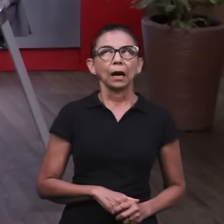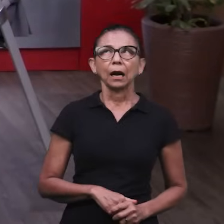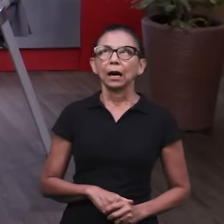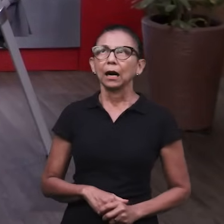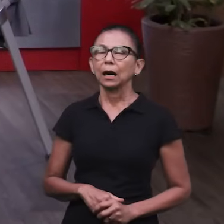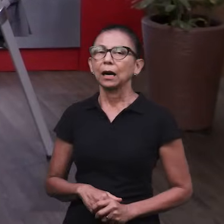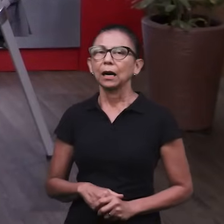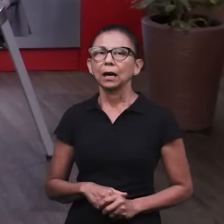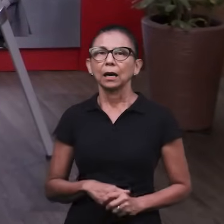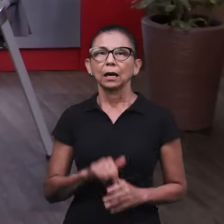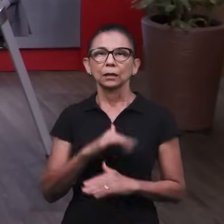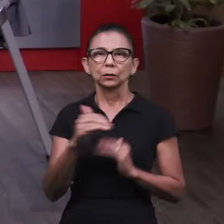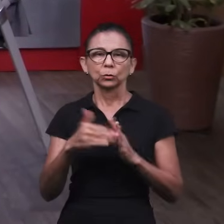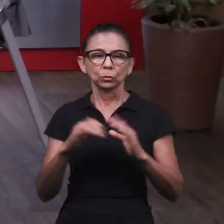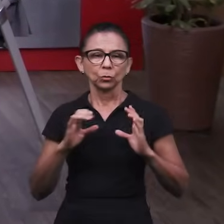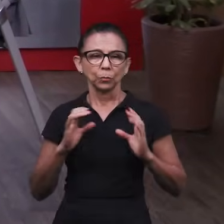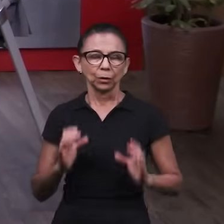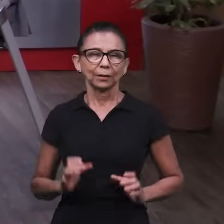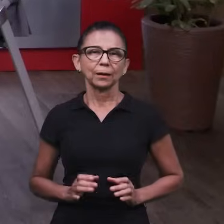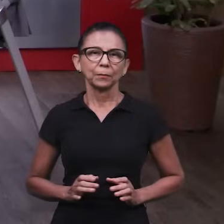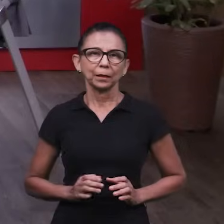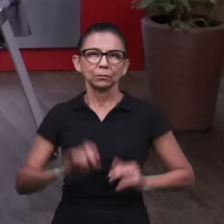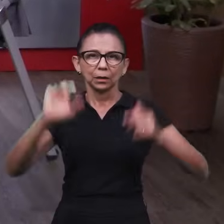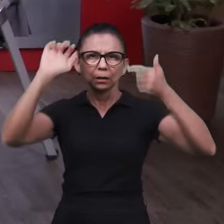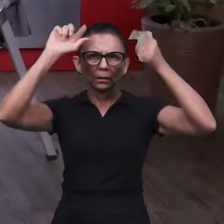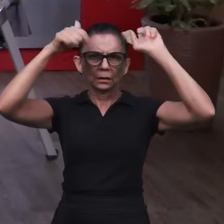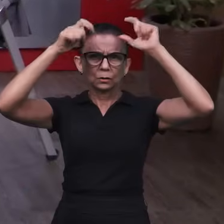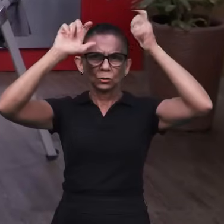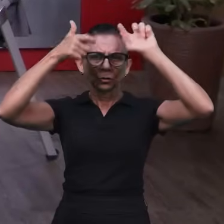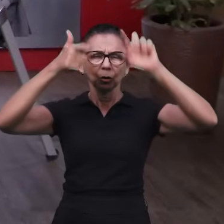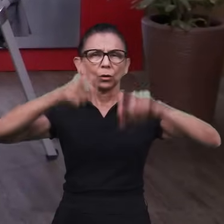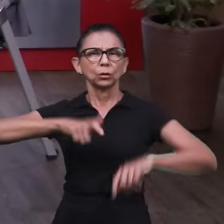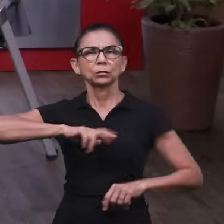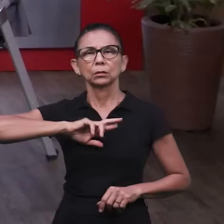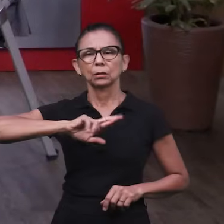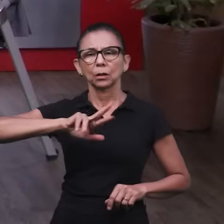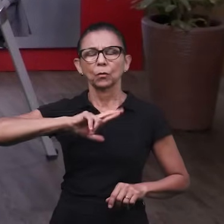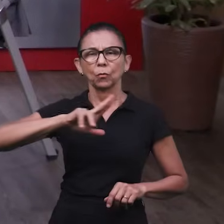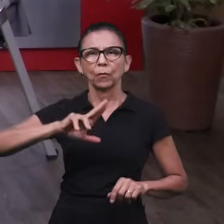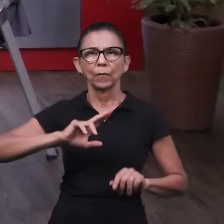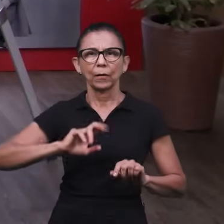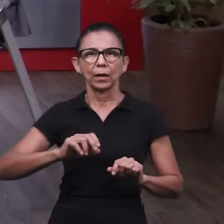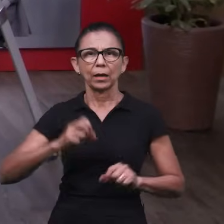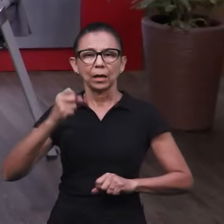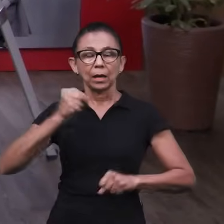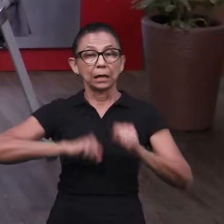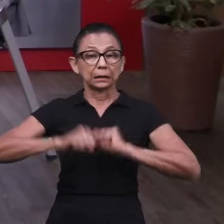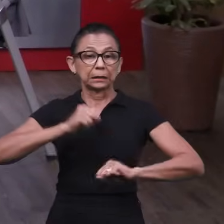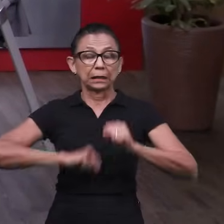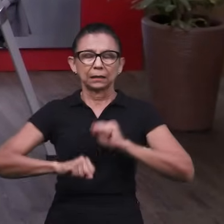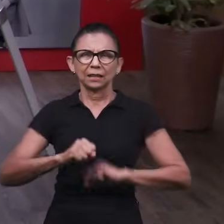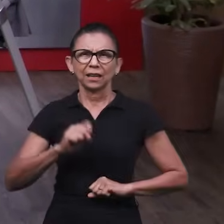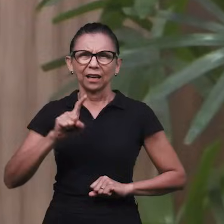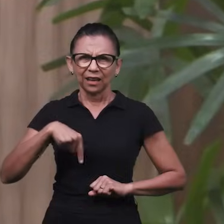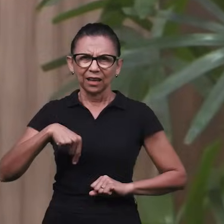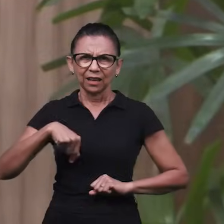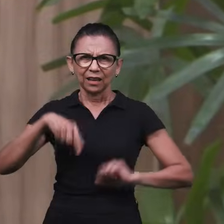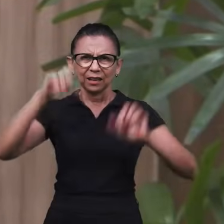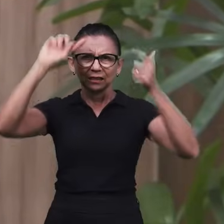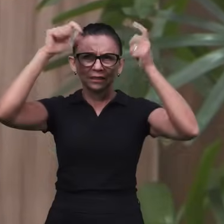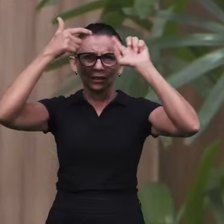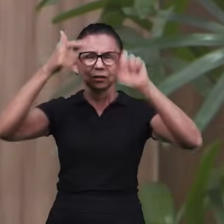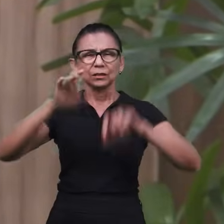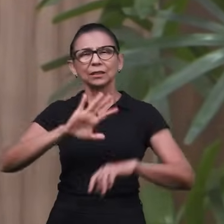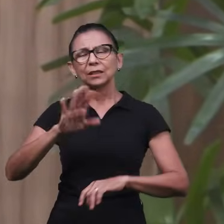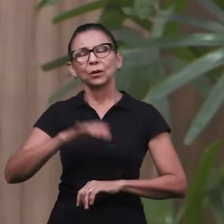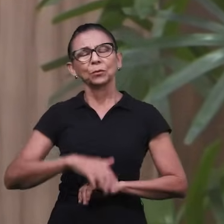toda inquietação é devido ao transtorno, nem toda impulsividade é devido ao transtorno. Nós estamos numa sociedade